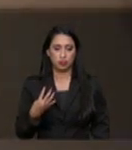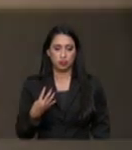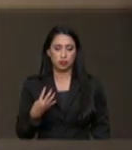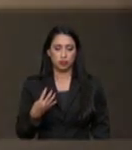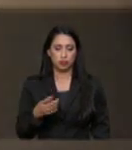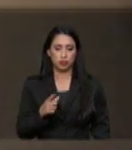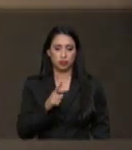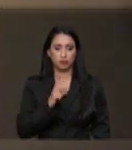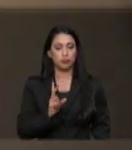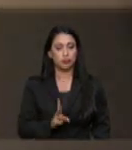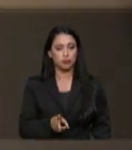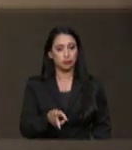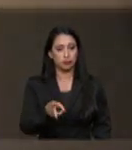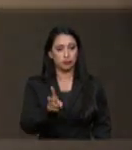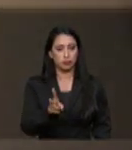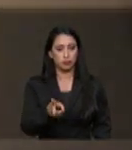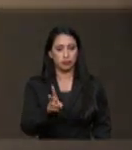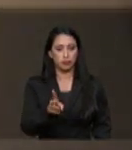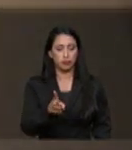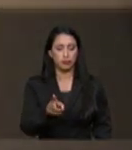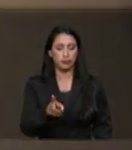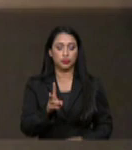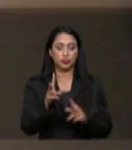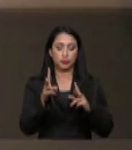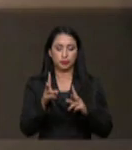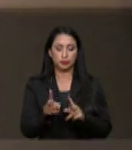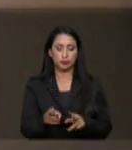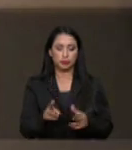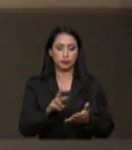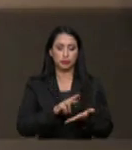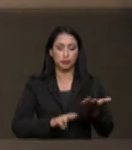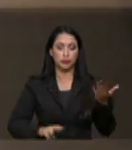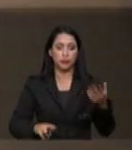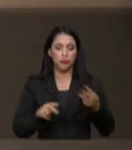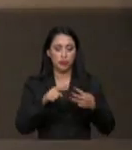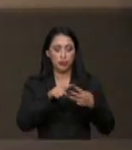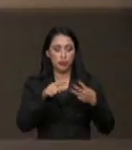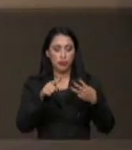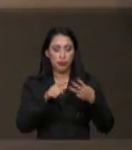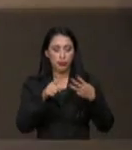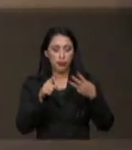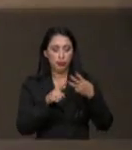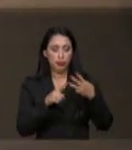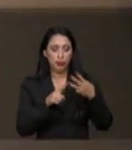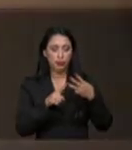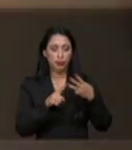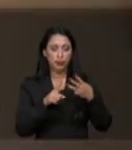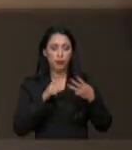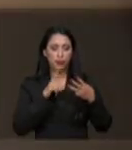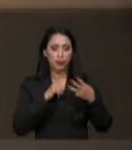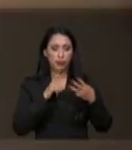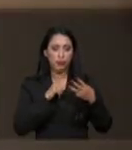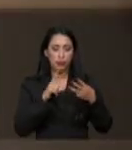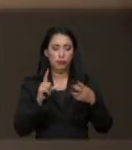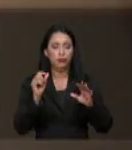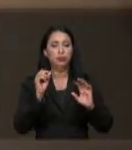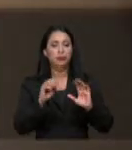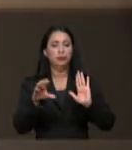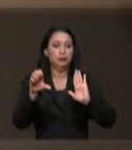e de forma continuada como fez um relator em relação aos três as três condutas